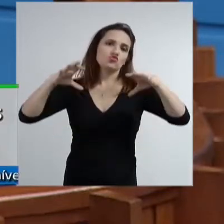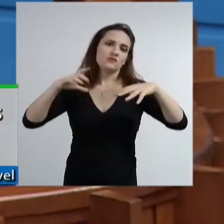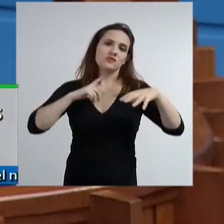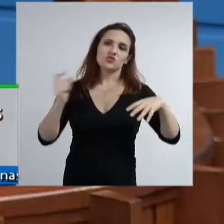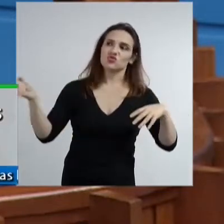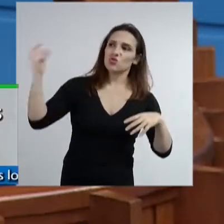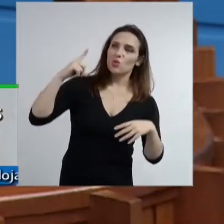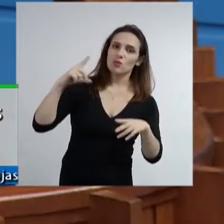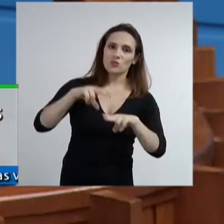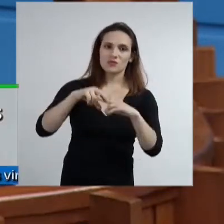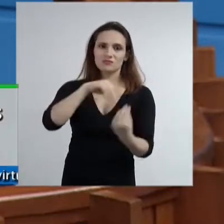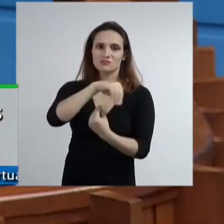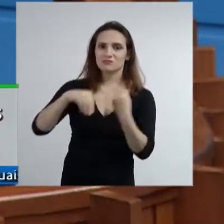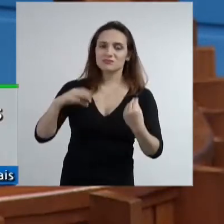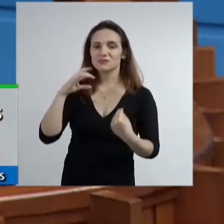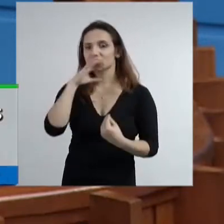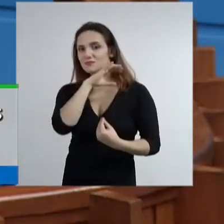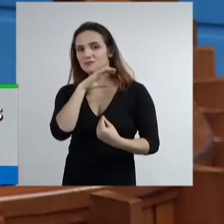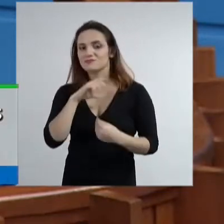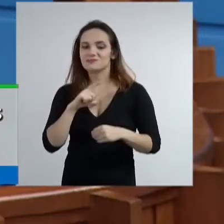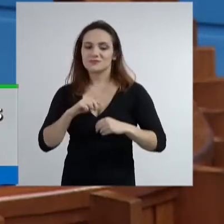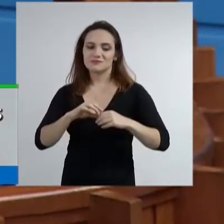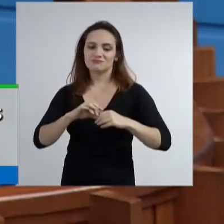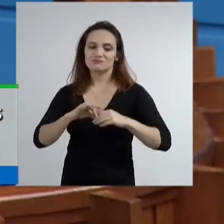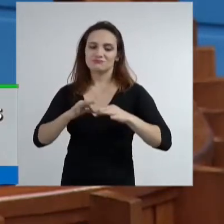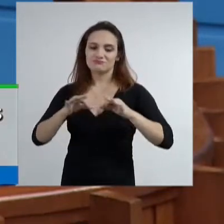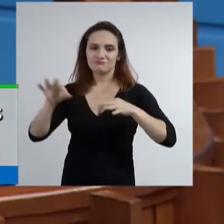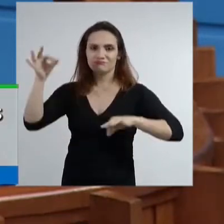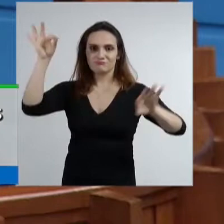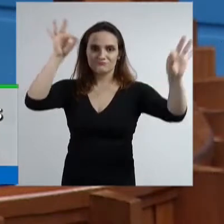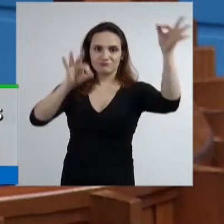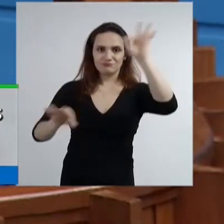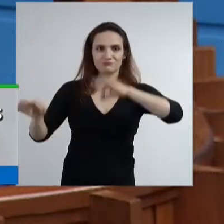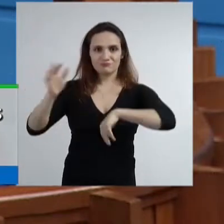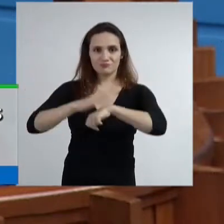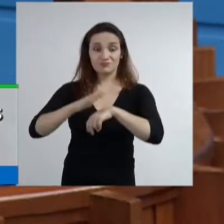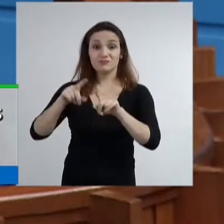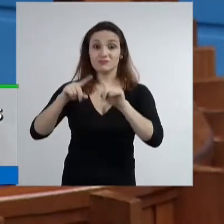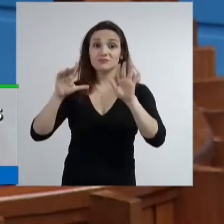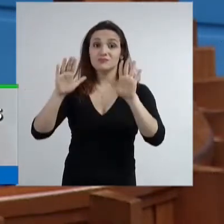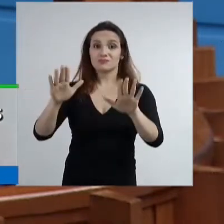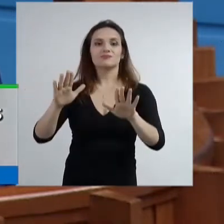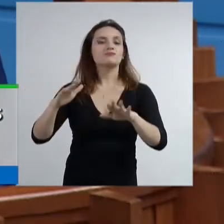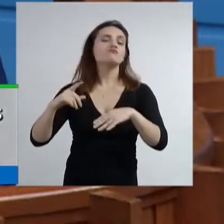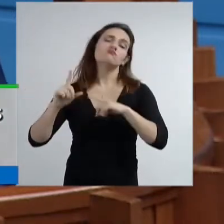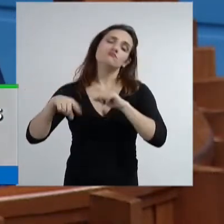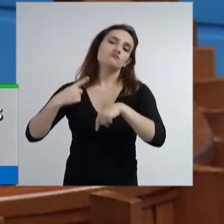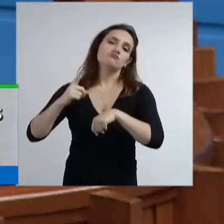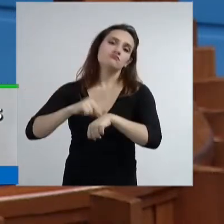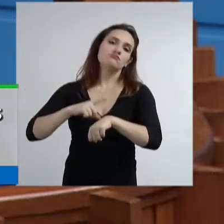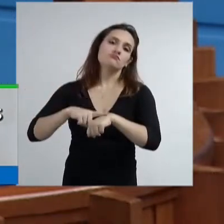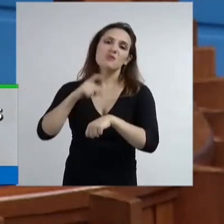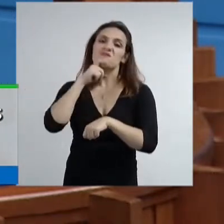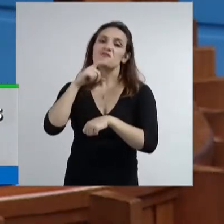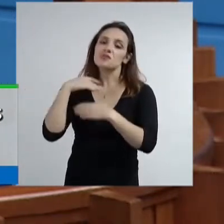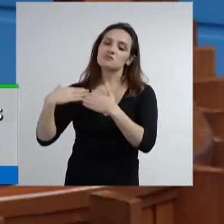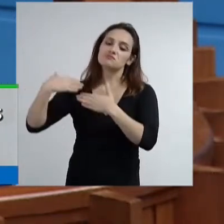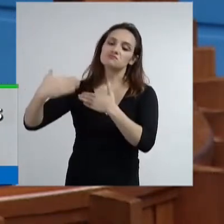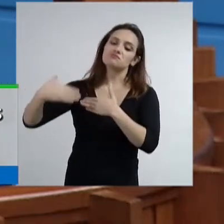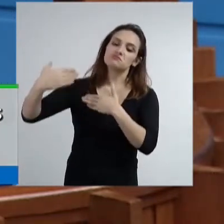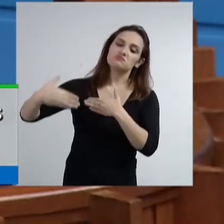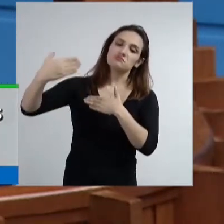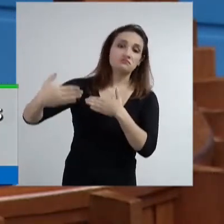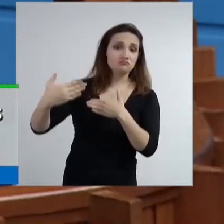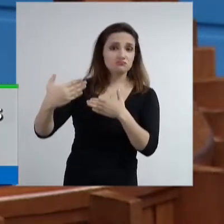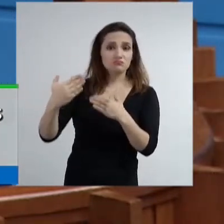que propicia a proliferação do inseto Aedes aegypti. Mas aí passa-se o tempo, vem o frio, aí não tem mais